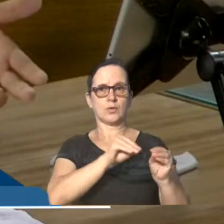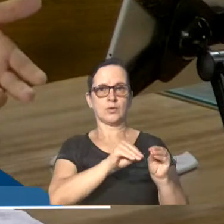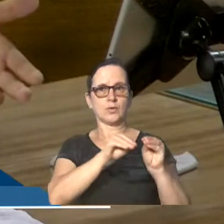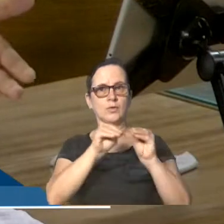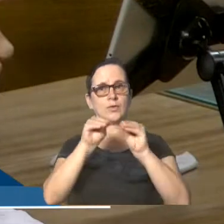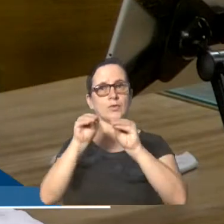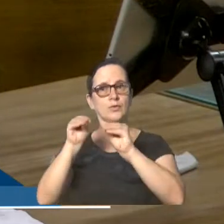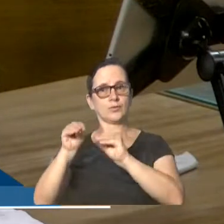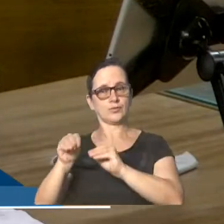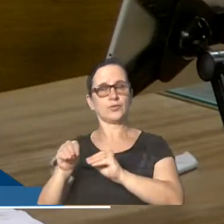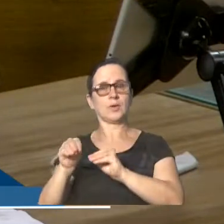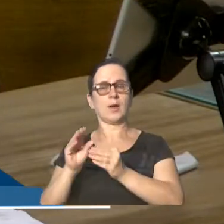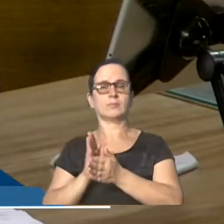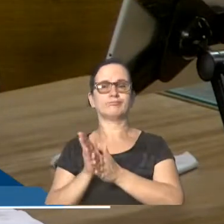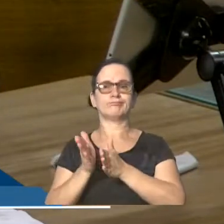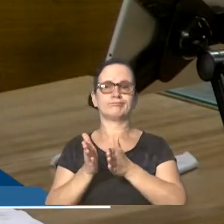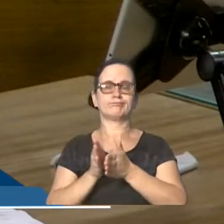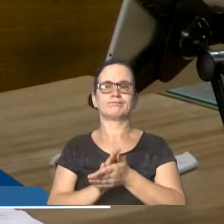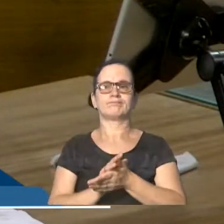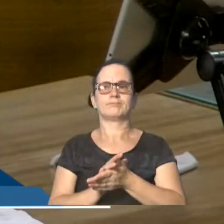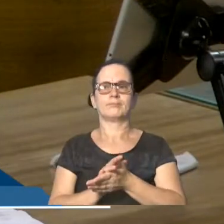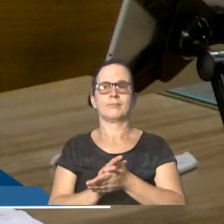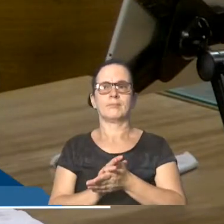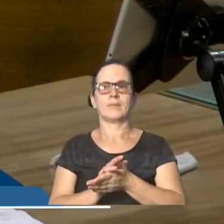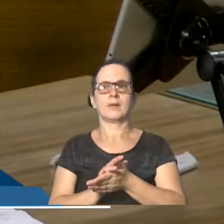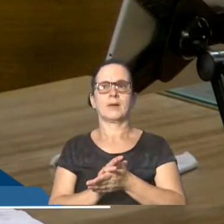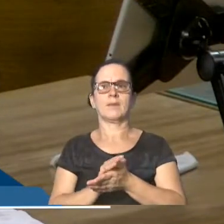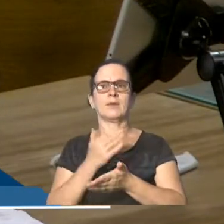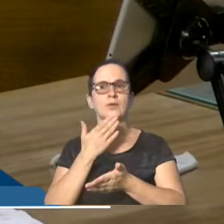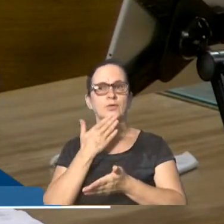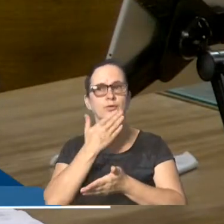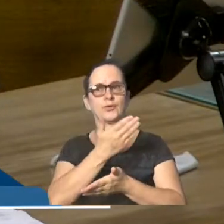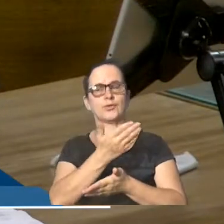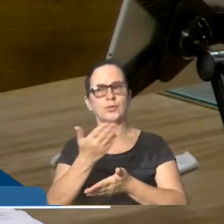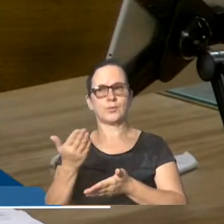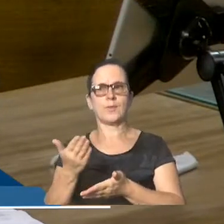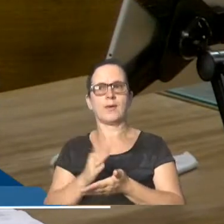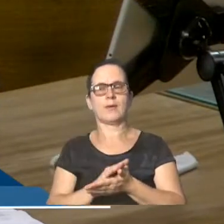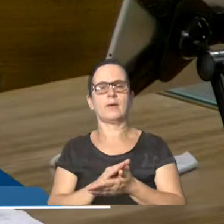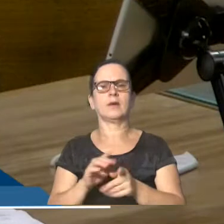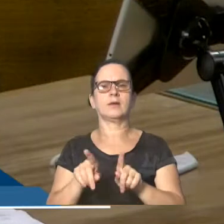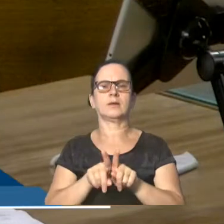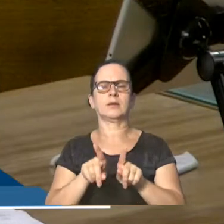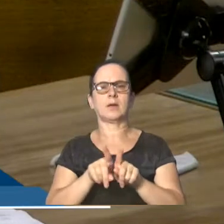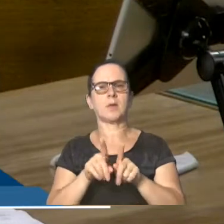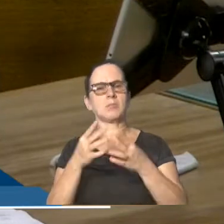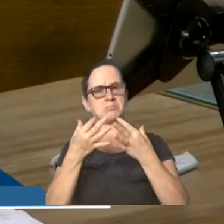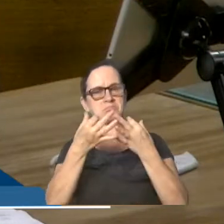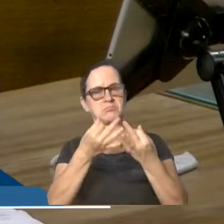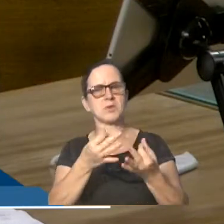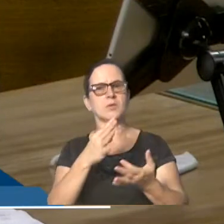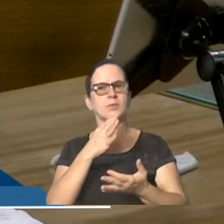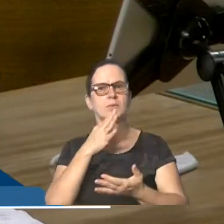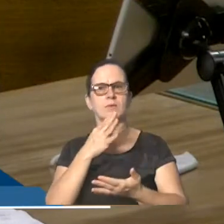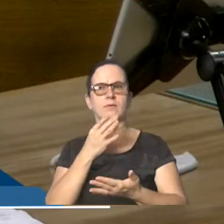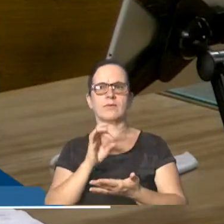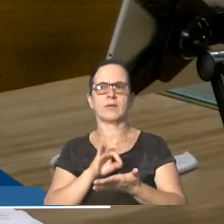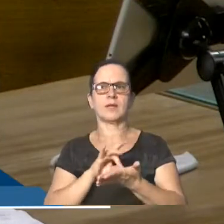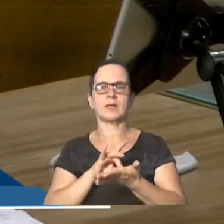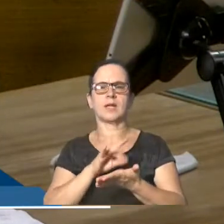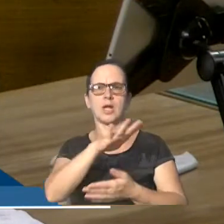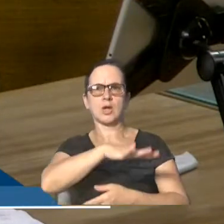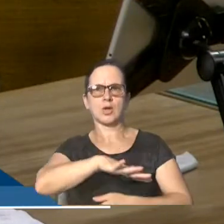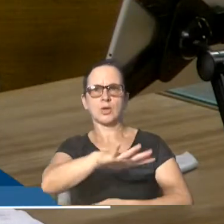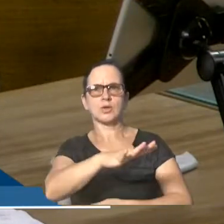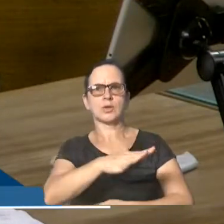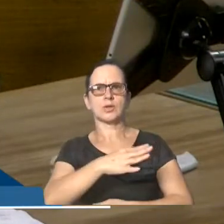pede aqui, eu tinha, tomara que o seu pedido seja atendido, né? A visão que você teve, ela foi ótima e tal. Só que, na realidade, é que aquela